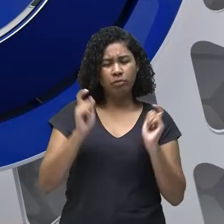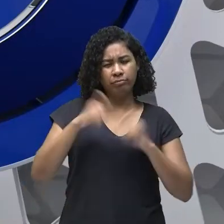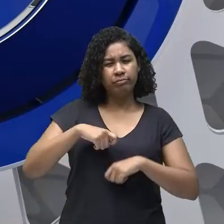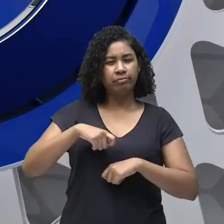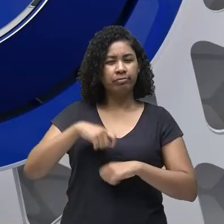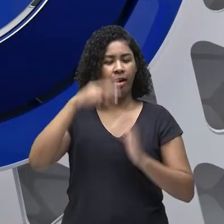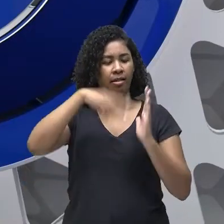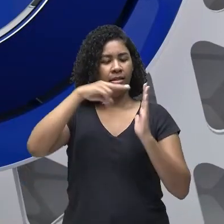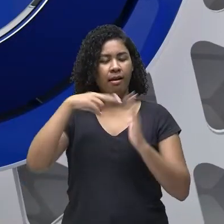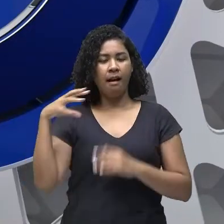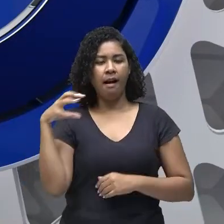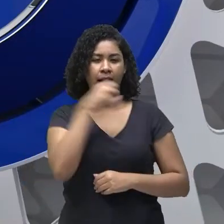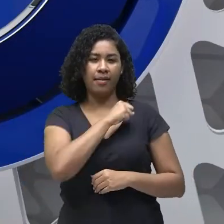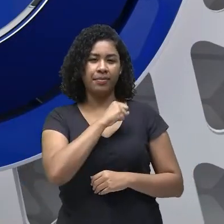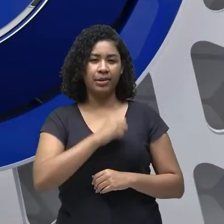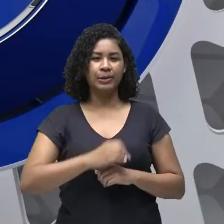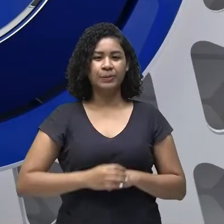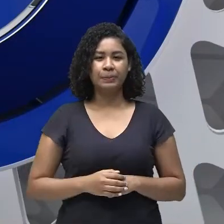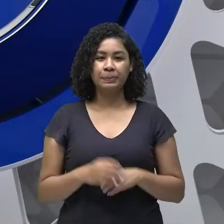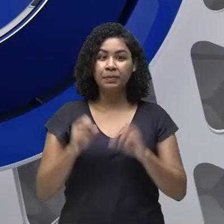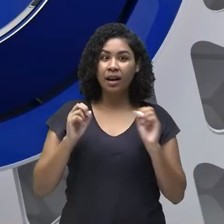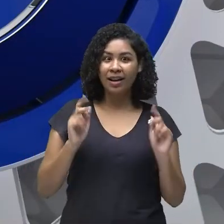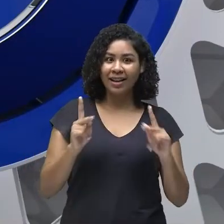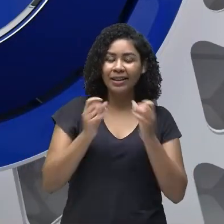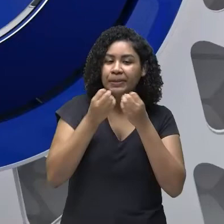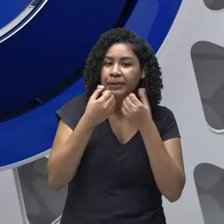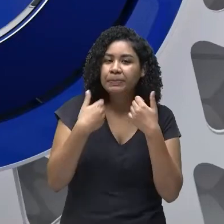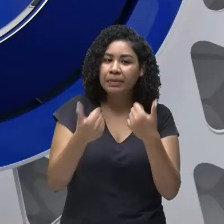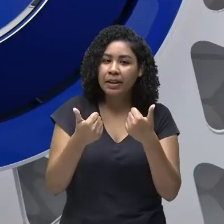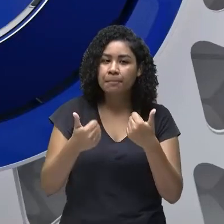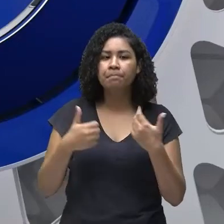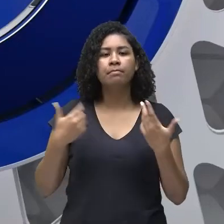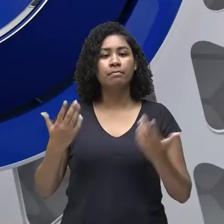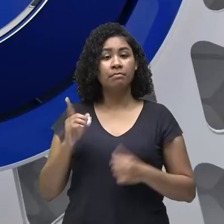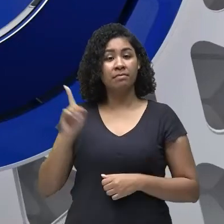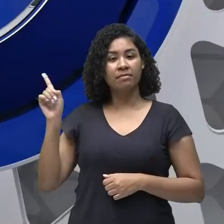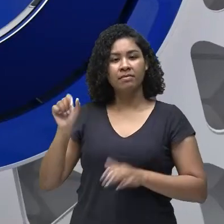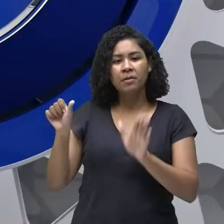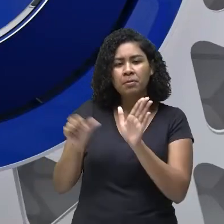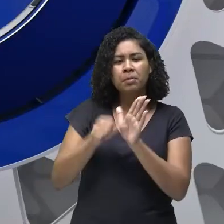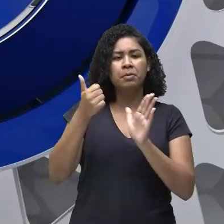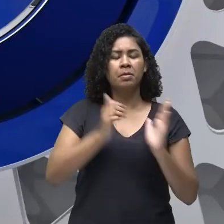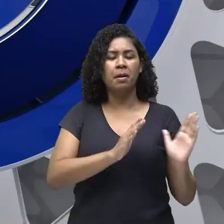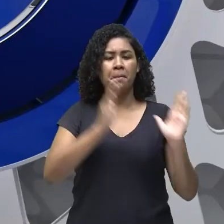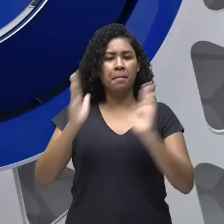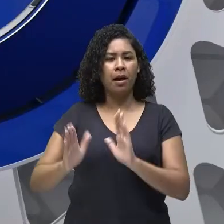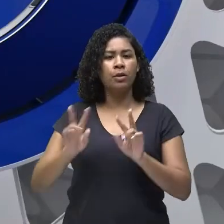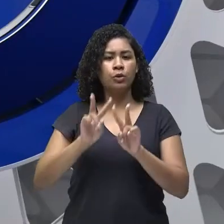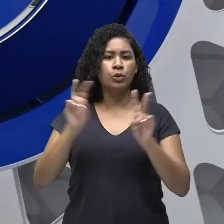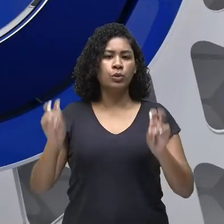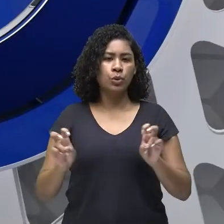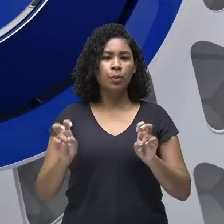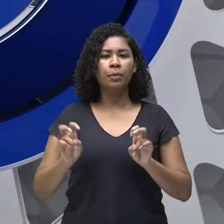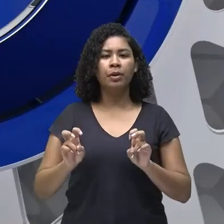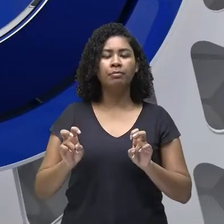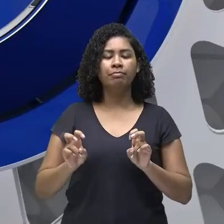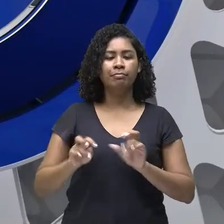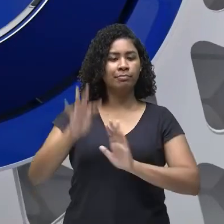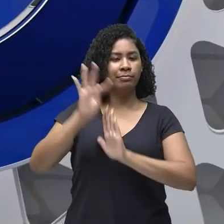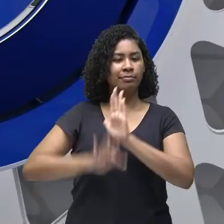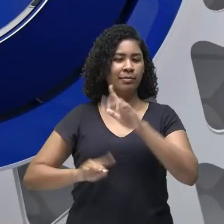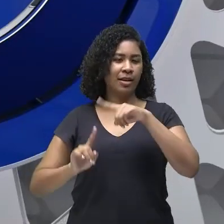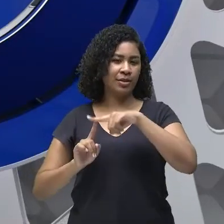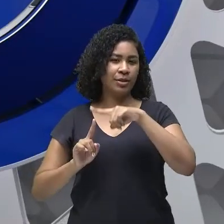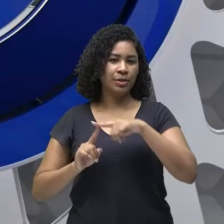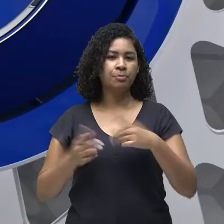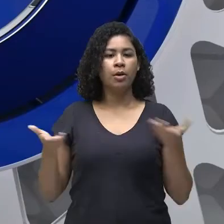né, em relação aos outros. Ok? Então essa foi a nossa primeira parte sobre extensive reading. E aí a gente vai ver